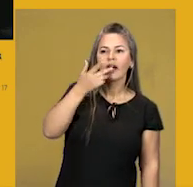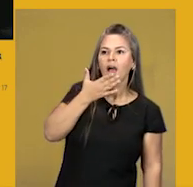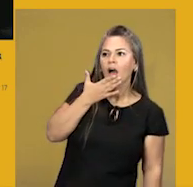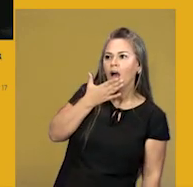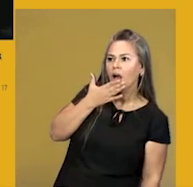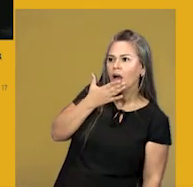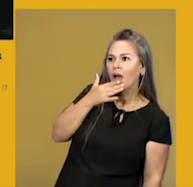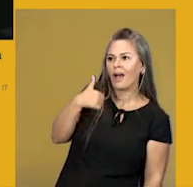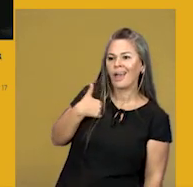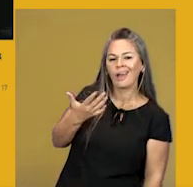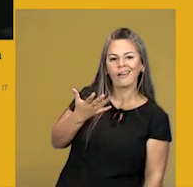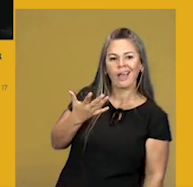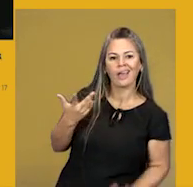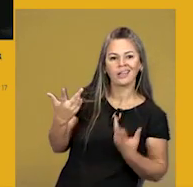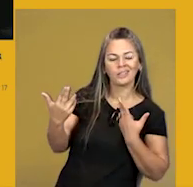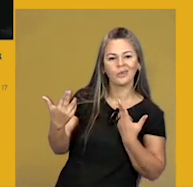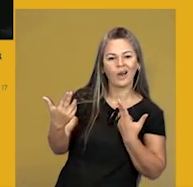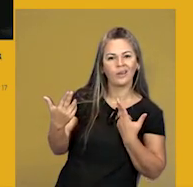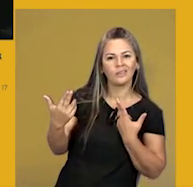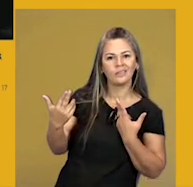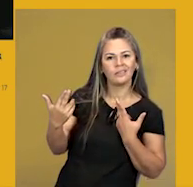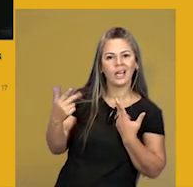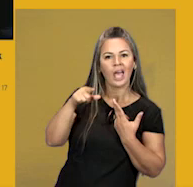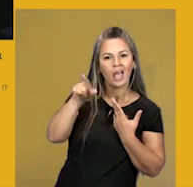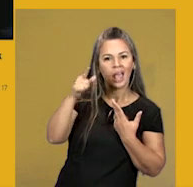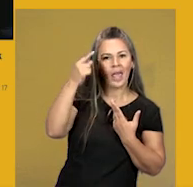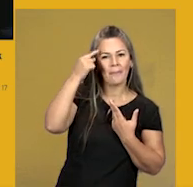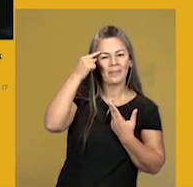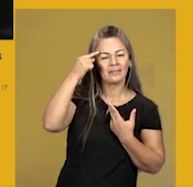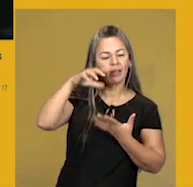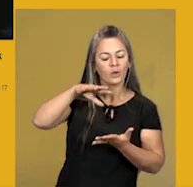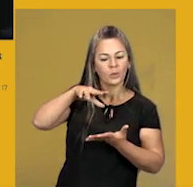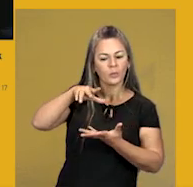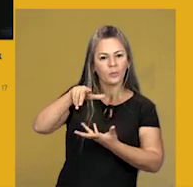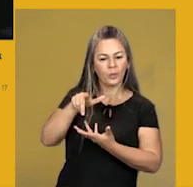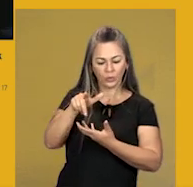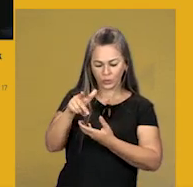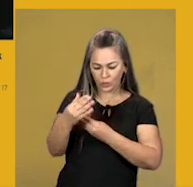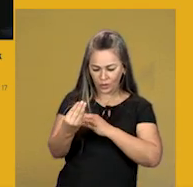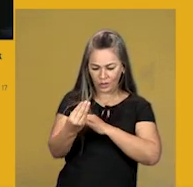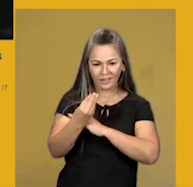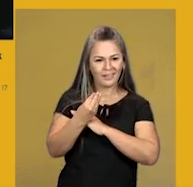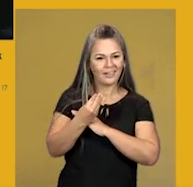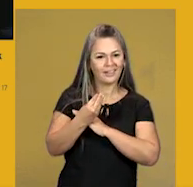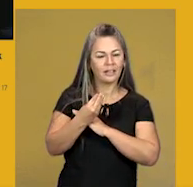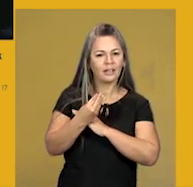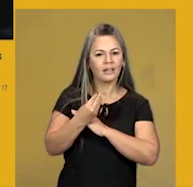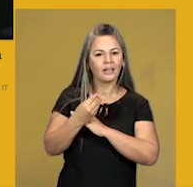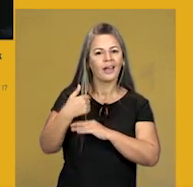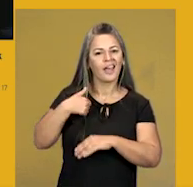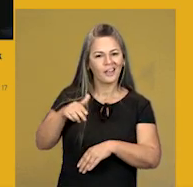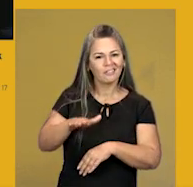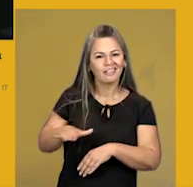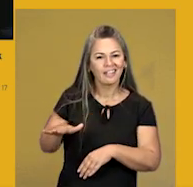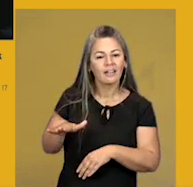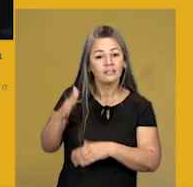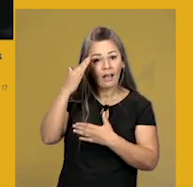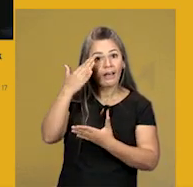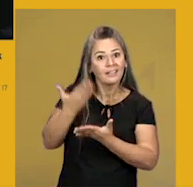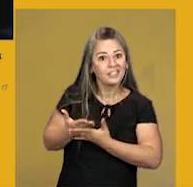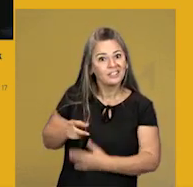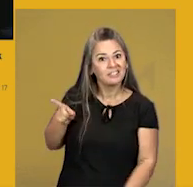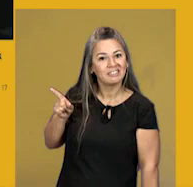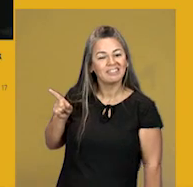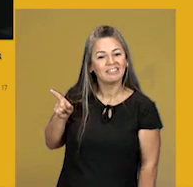que vão nos fazer pensar que estamos protegidos, que o mundo está protegido, e só depois, na maturidade, na maioridade, a gente vai entender,